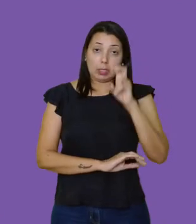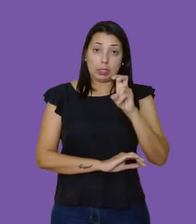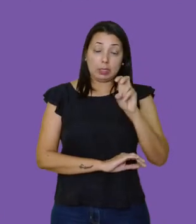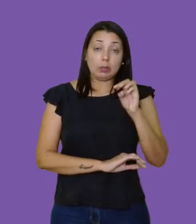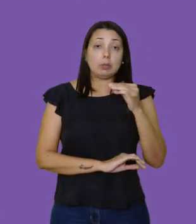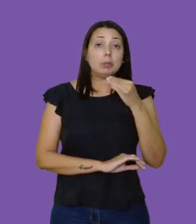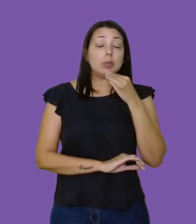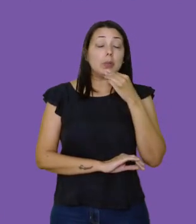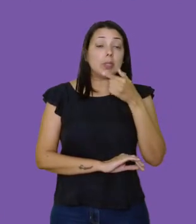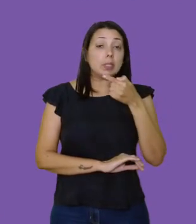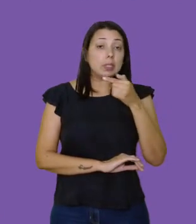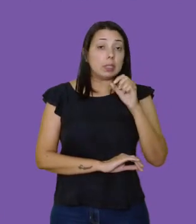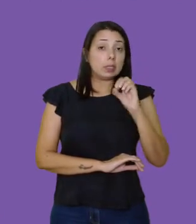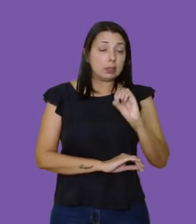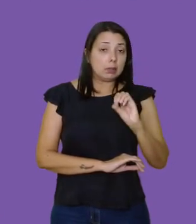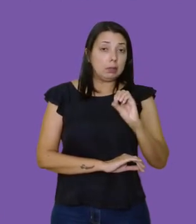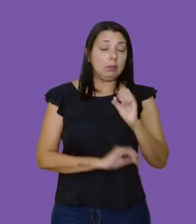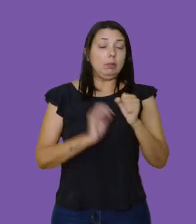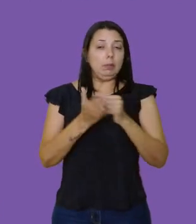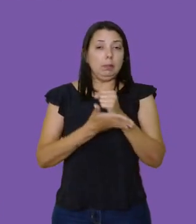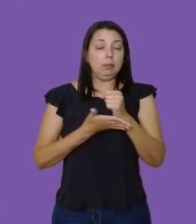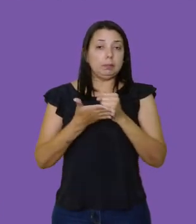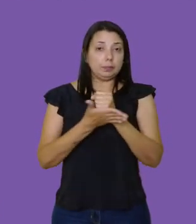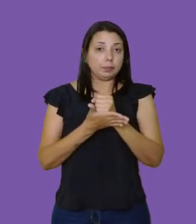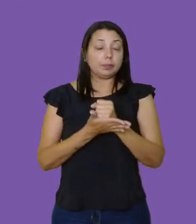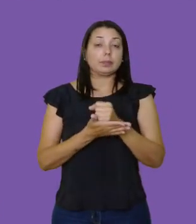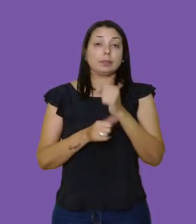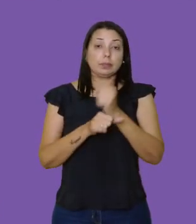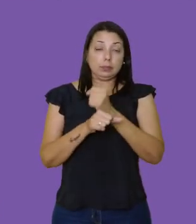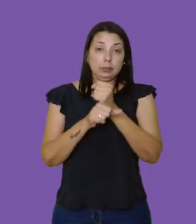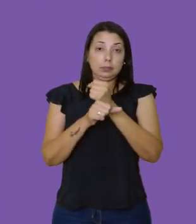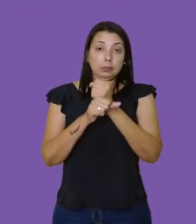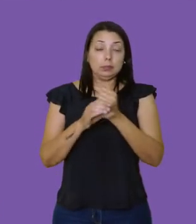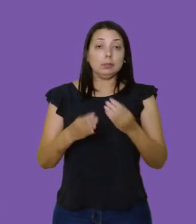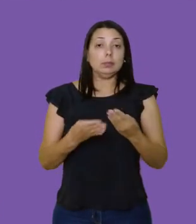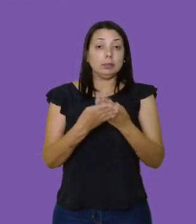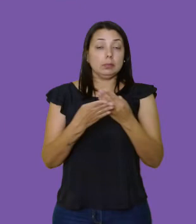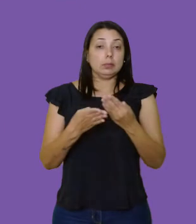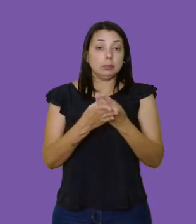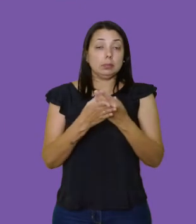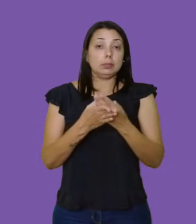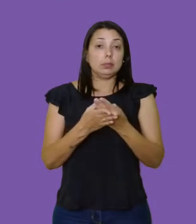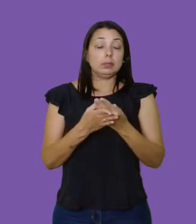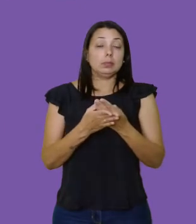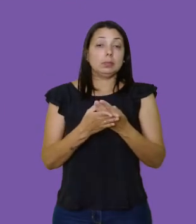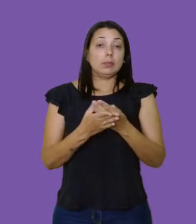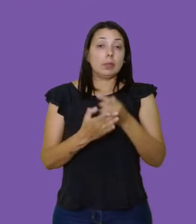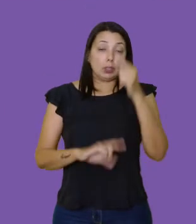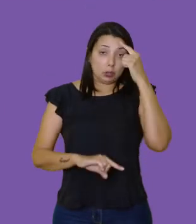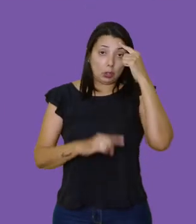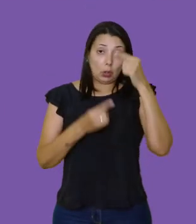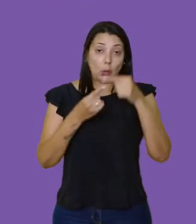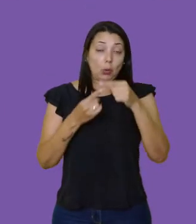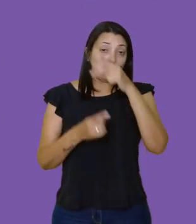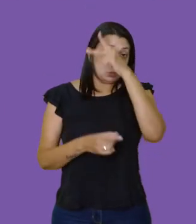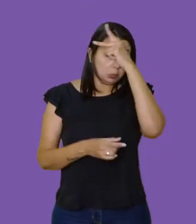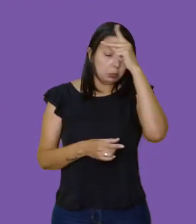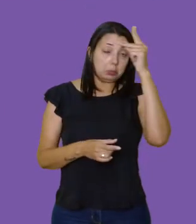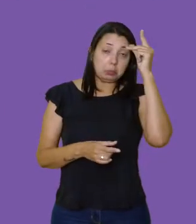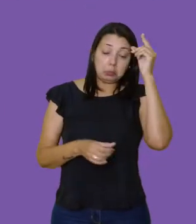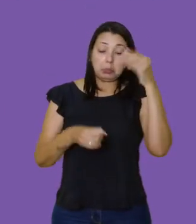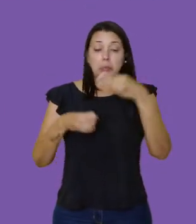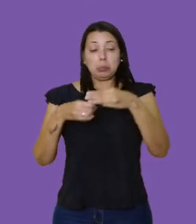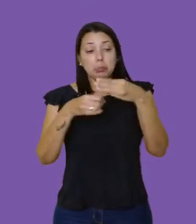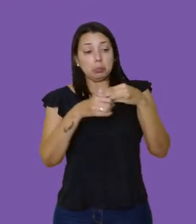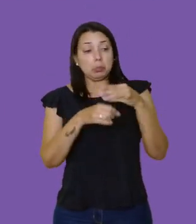5.570 municípios. Essa foi a base do Bolsa Família, foi construído com a rede de municípios, foi pactuado, a população foi